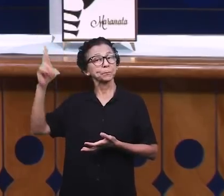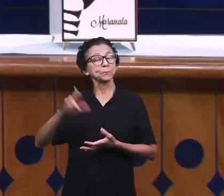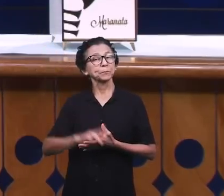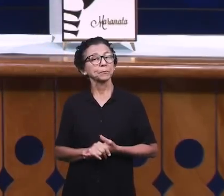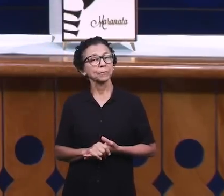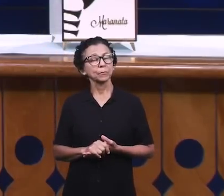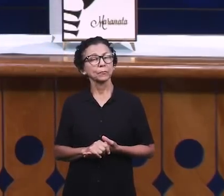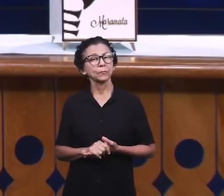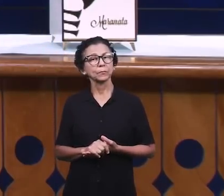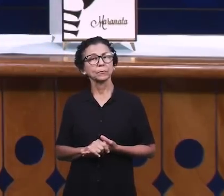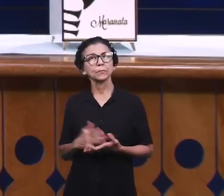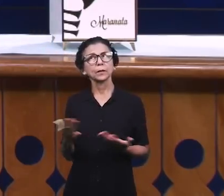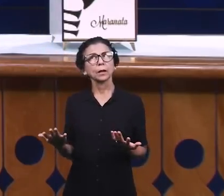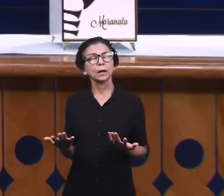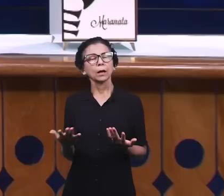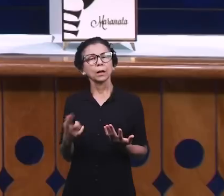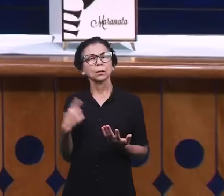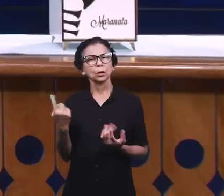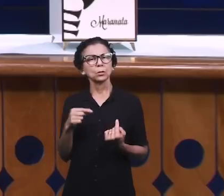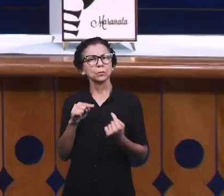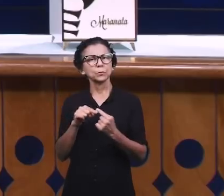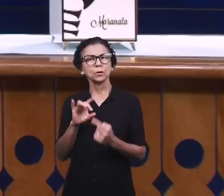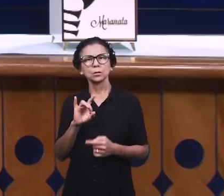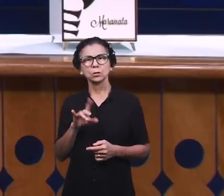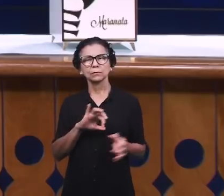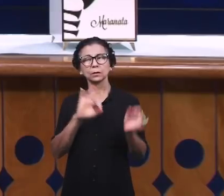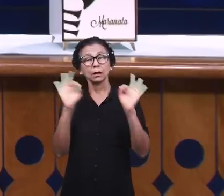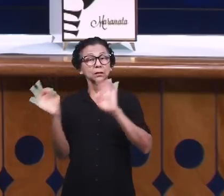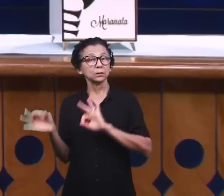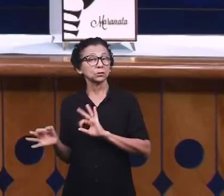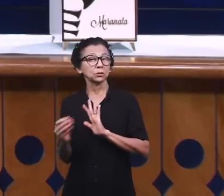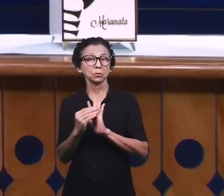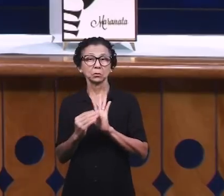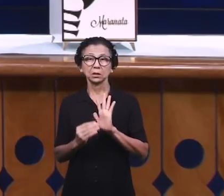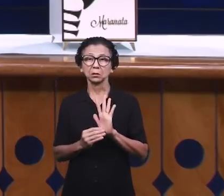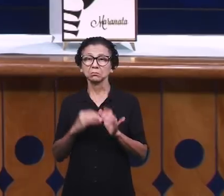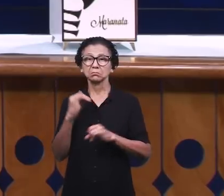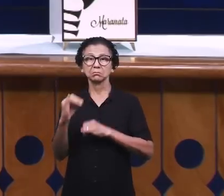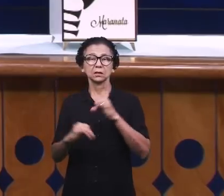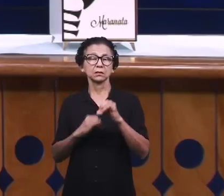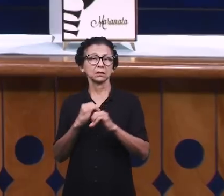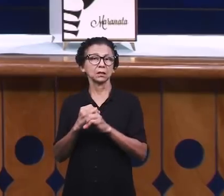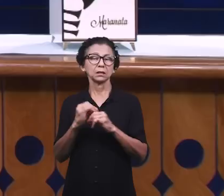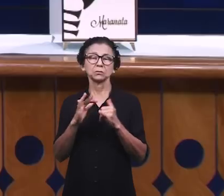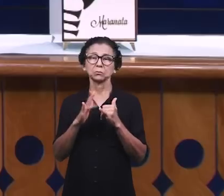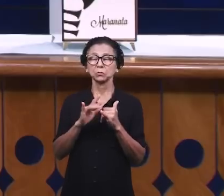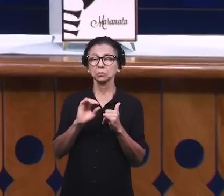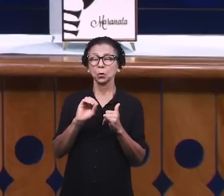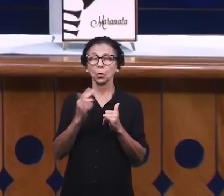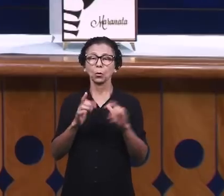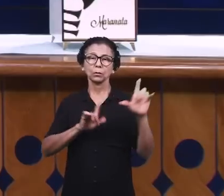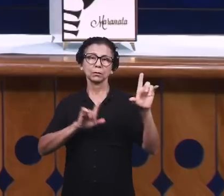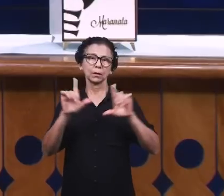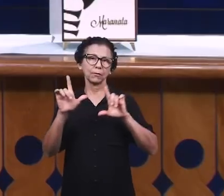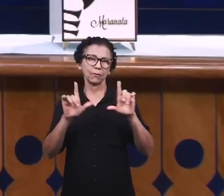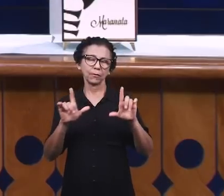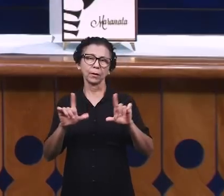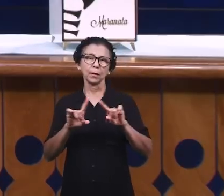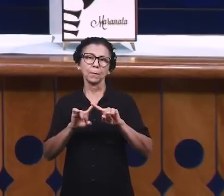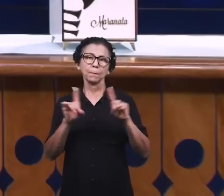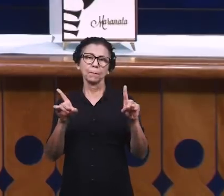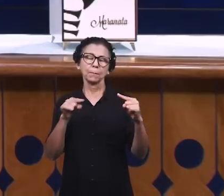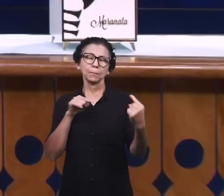não temos por objetivo simplesmente que você assista um conteúdo na internet, no YouTube ou pela televisão. O objetivo nosso realmente